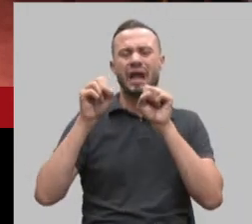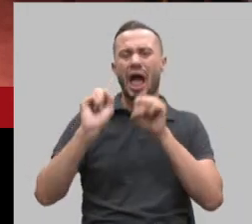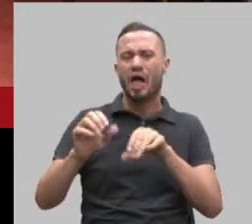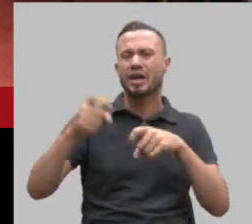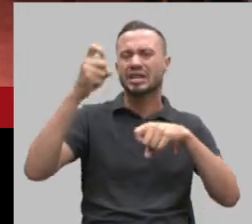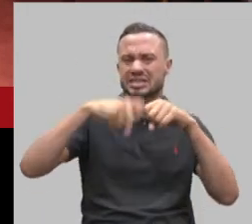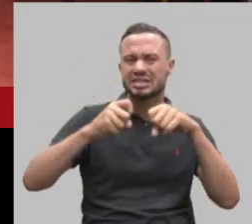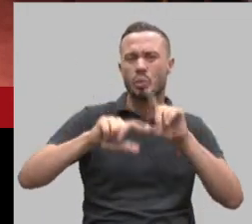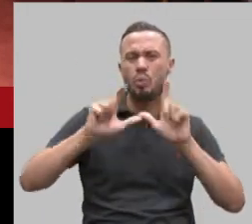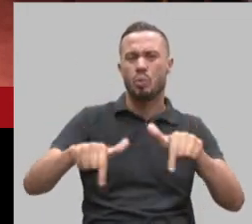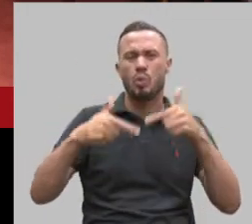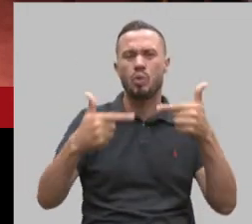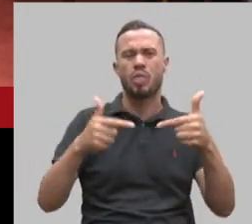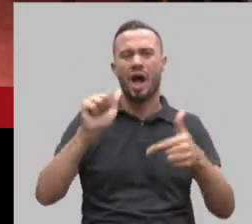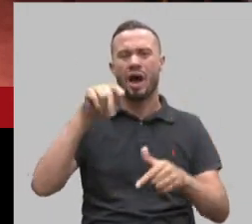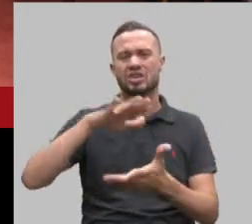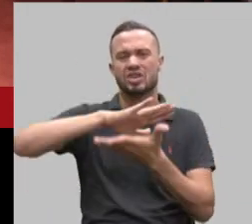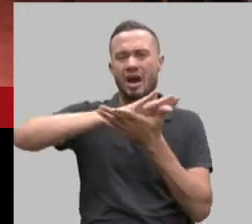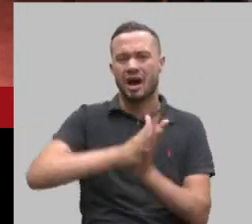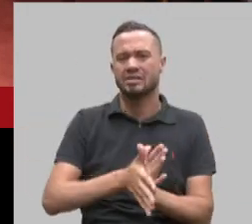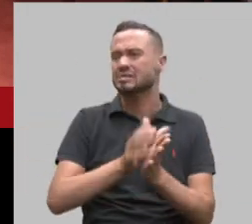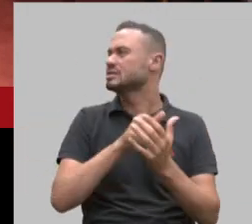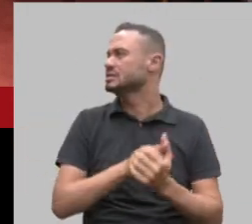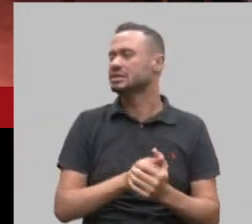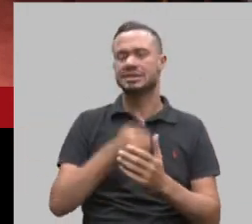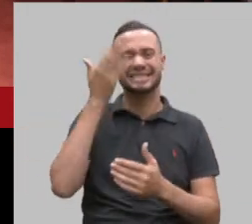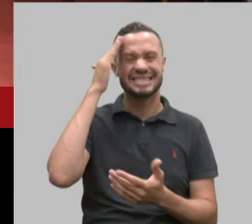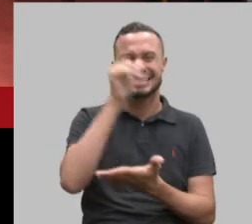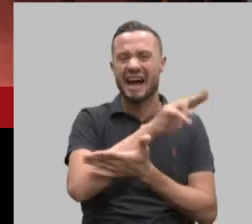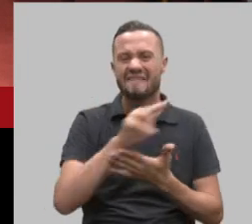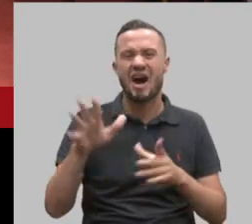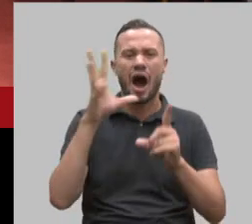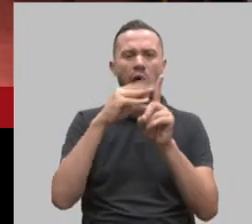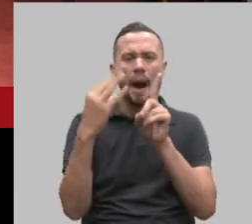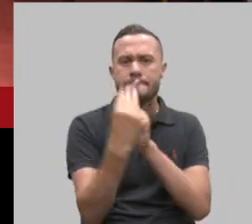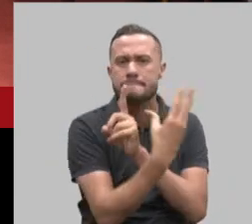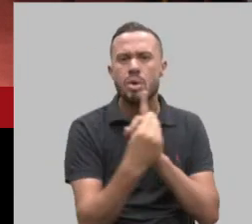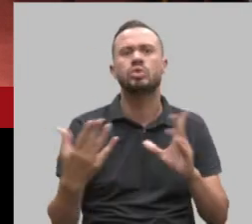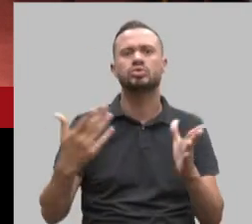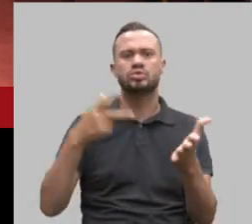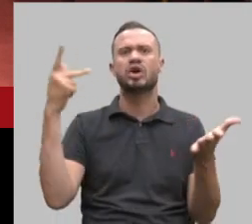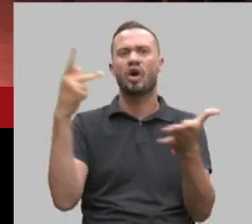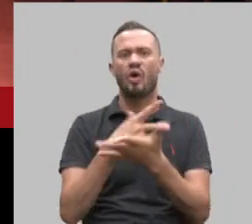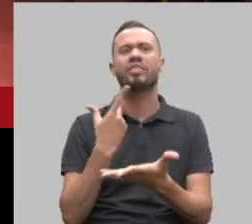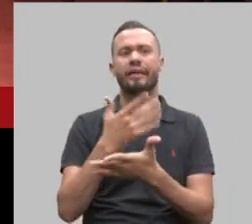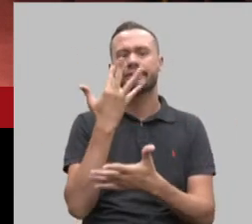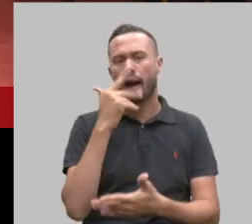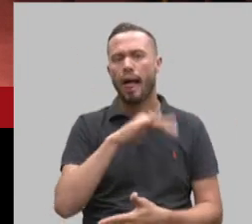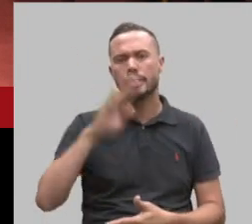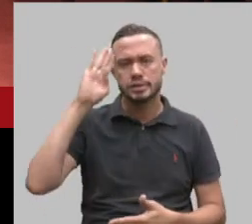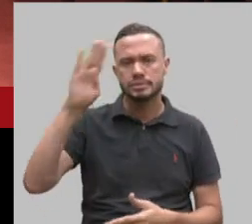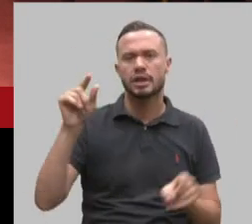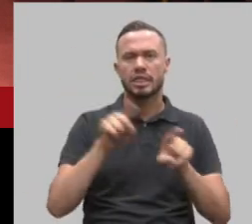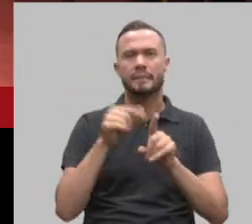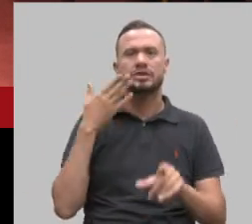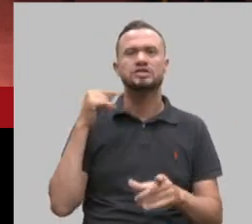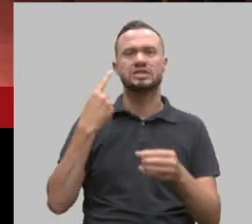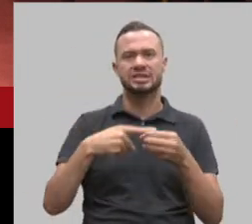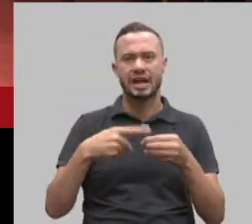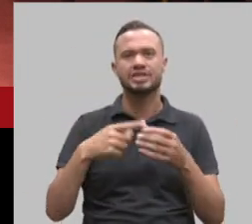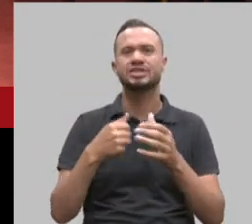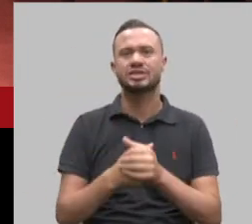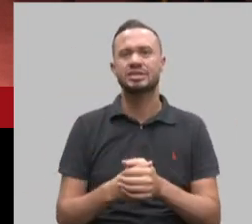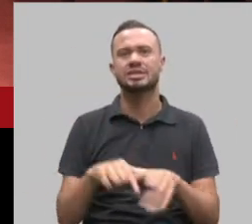inclusão são sim cúmplices aos diversos abusos abusos que ocorrem principalmente com os nossos crianças e com a juventude em nossas cidades pois são